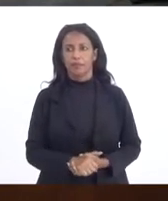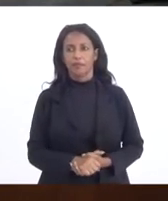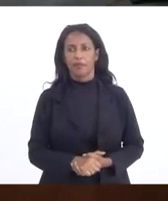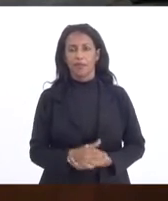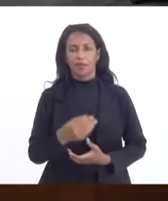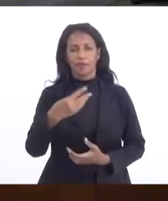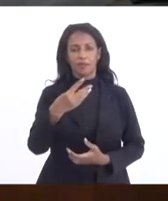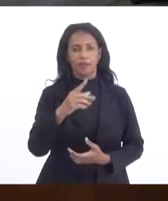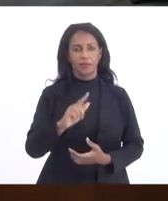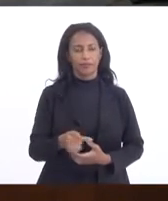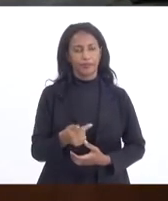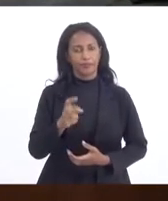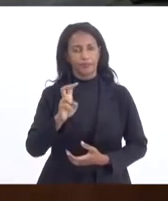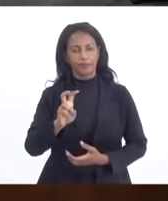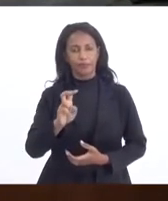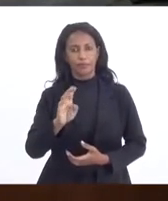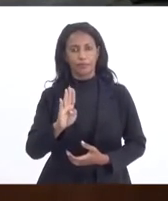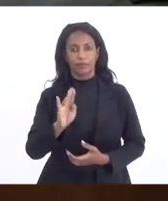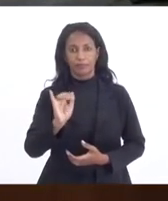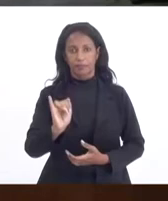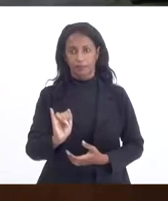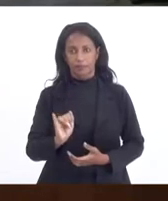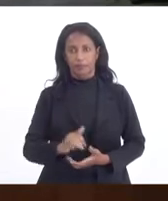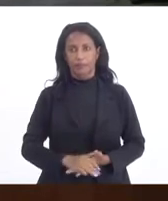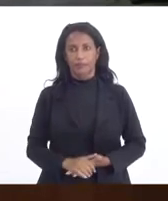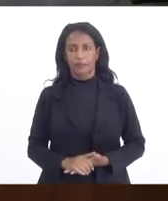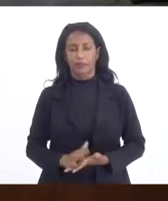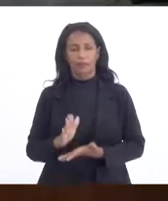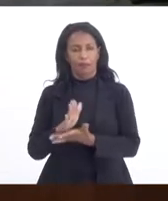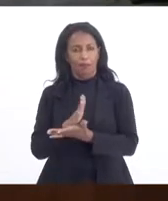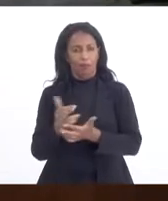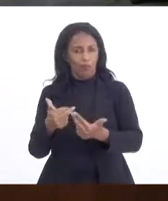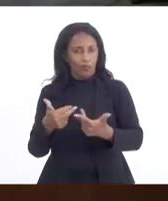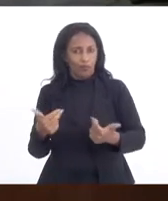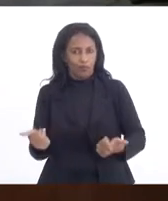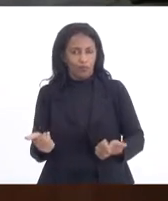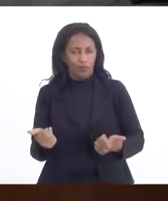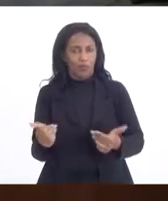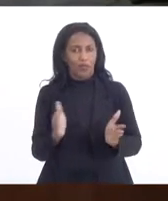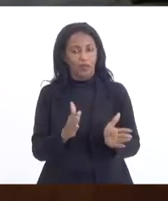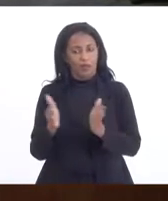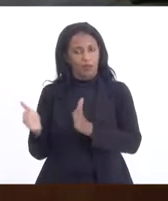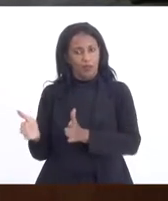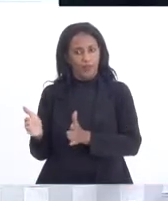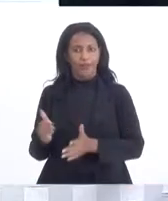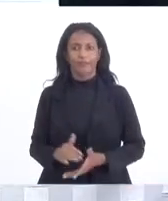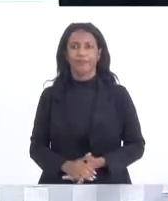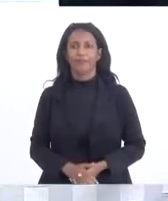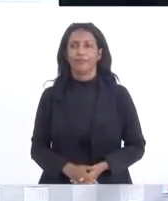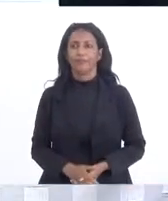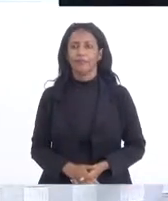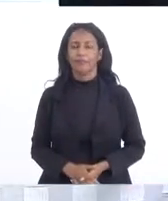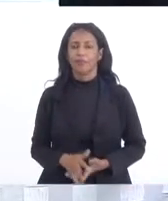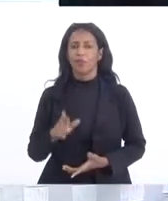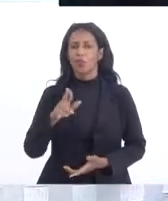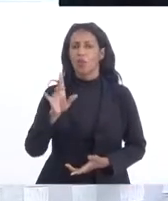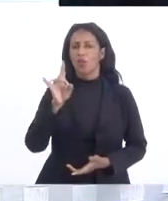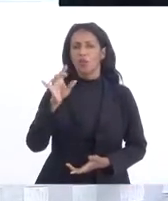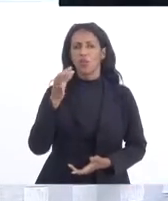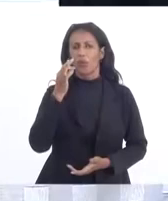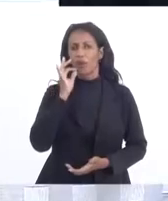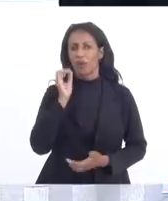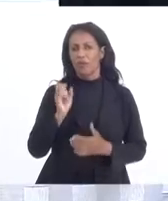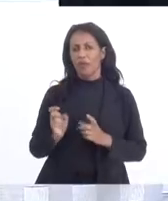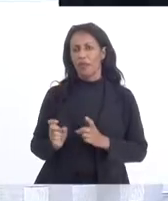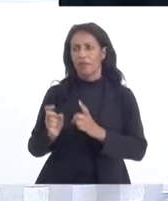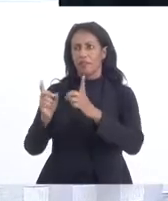3,5 bilhões de reais. Alguma coisa está fora. Não é só o café que sai daqui e que